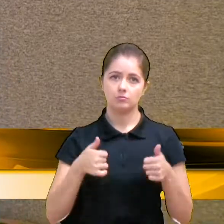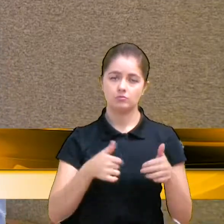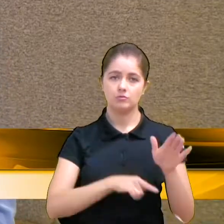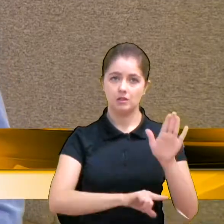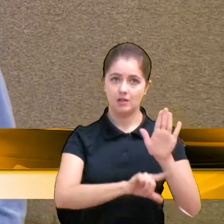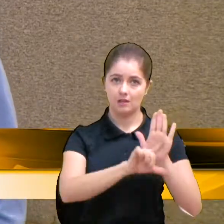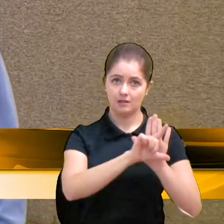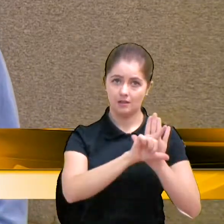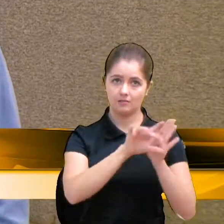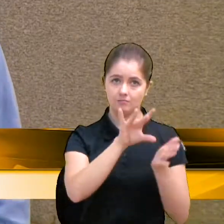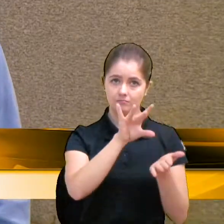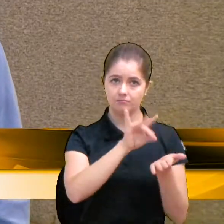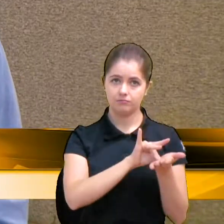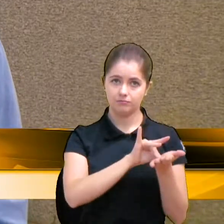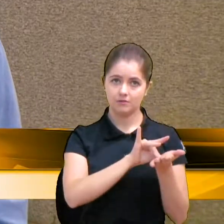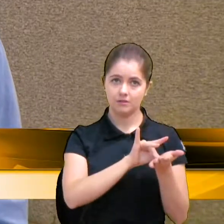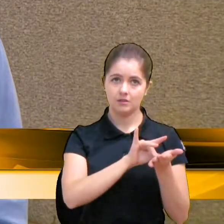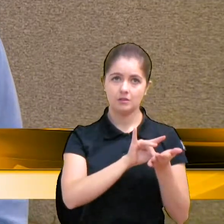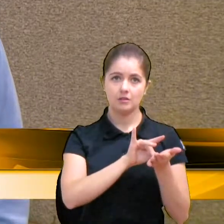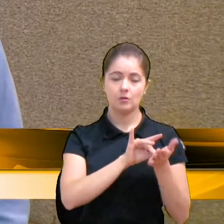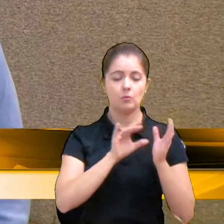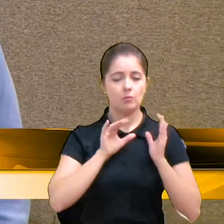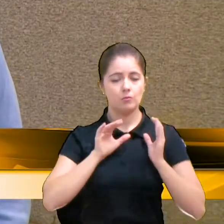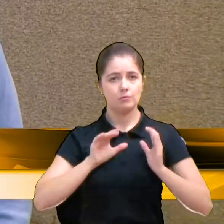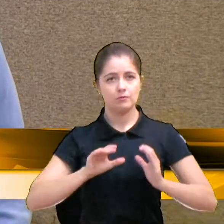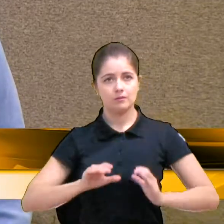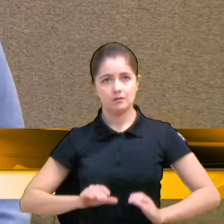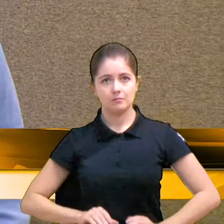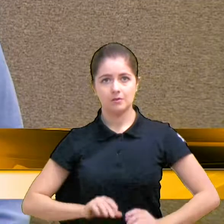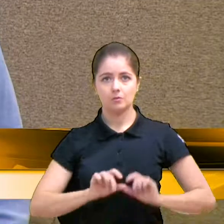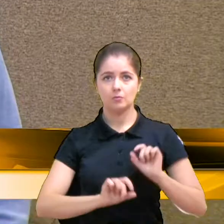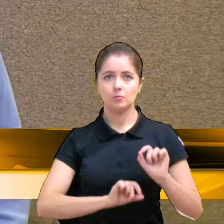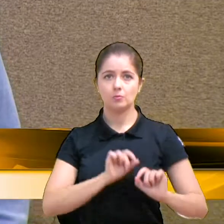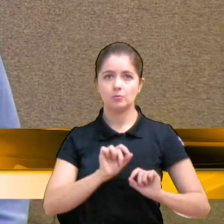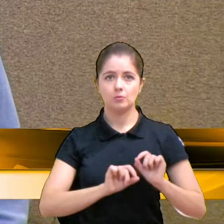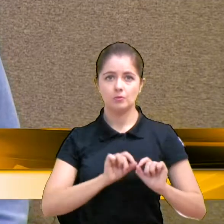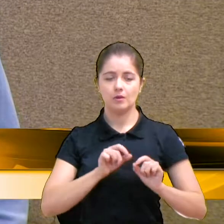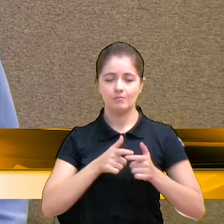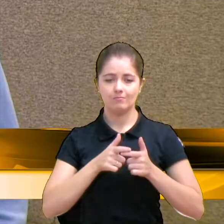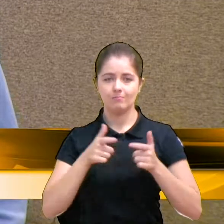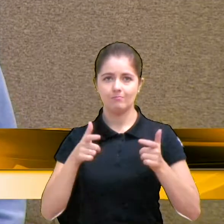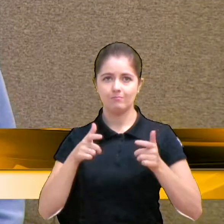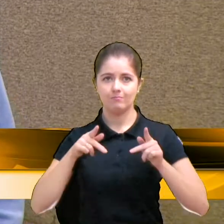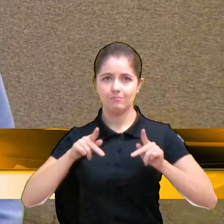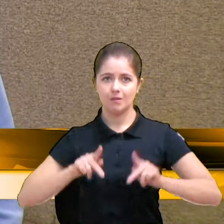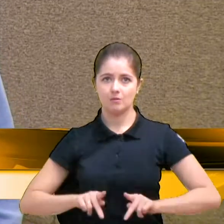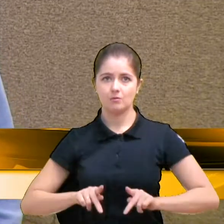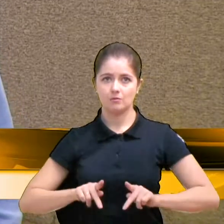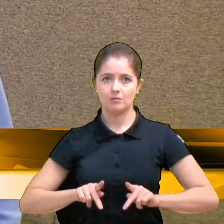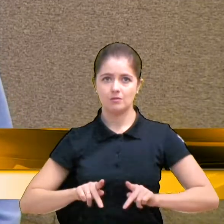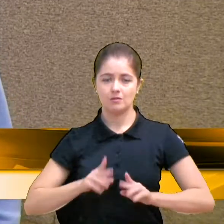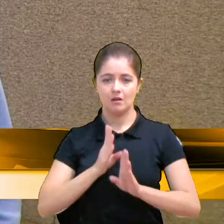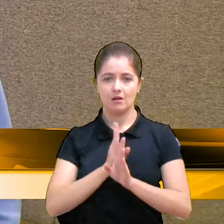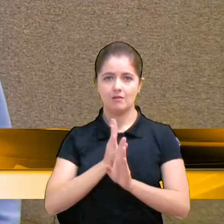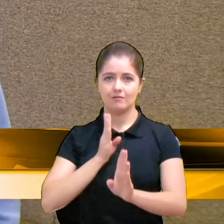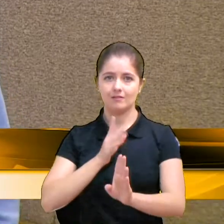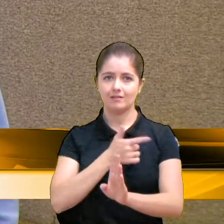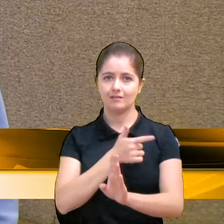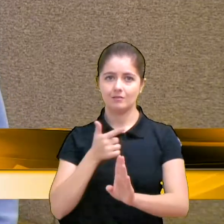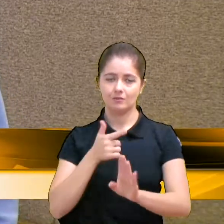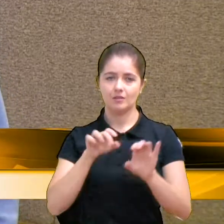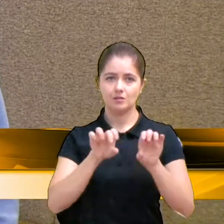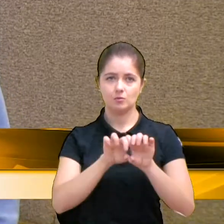uma conduta, haja vista que as situações com grandes concentrações populacionais geralmente não têm infraestrutura adequada,